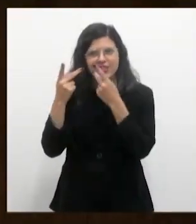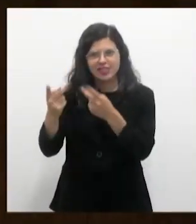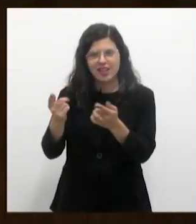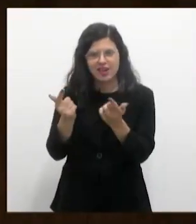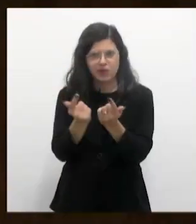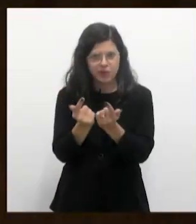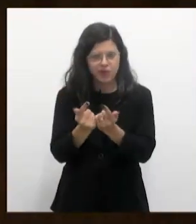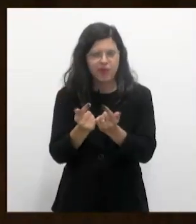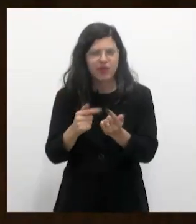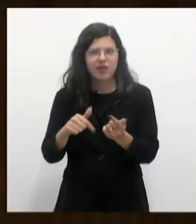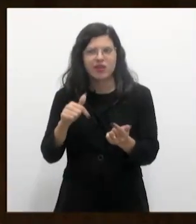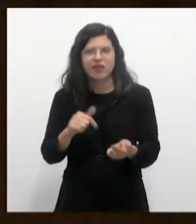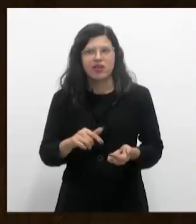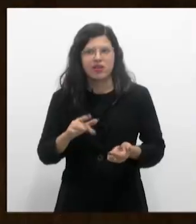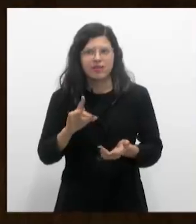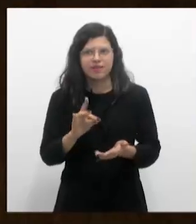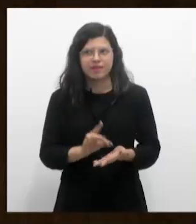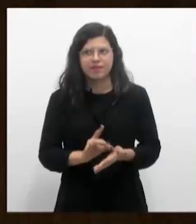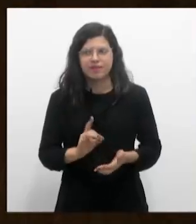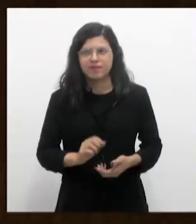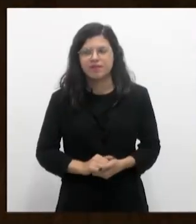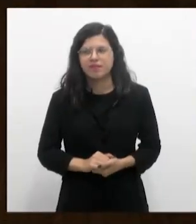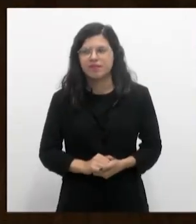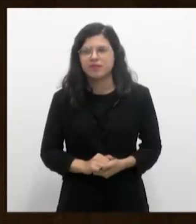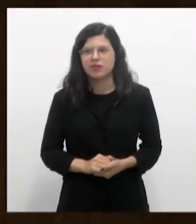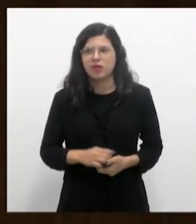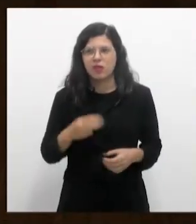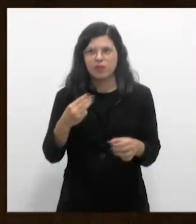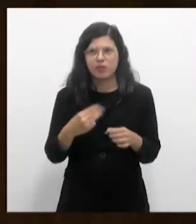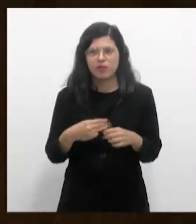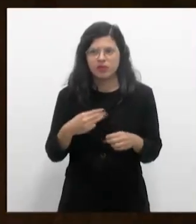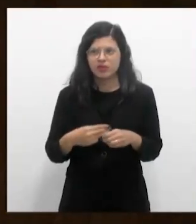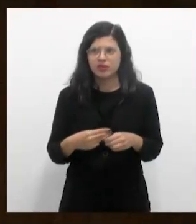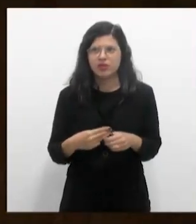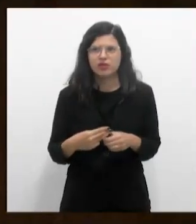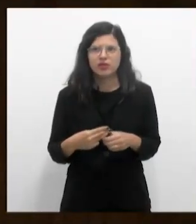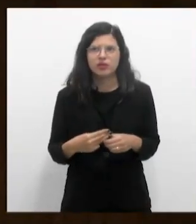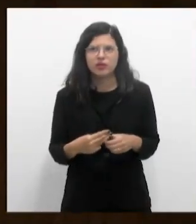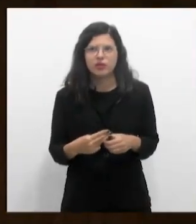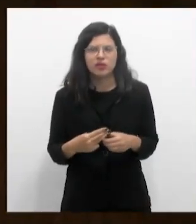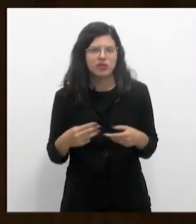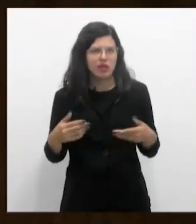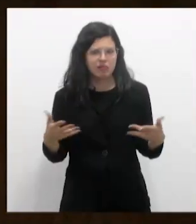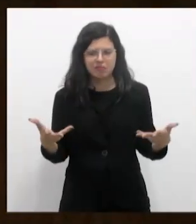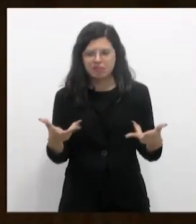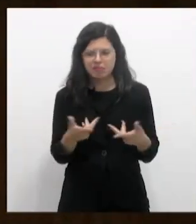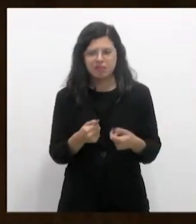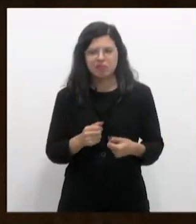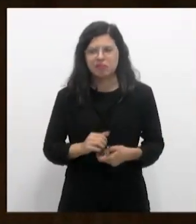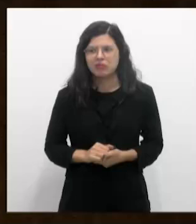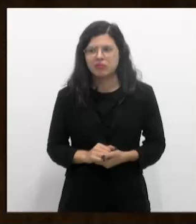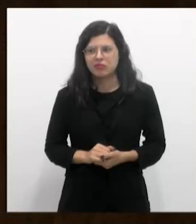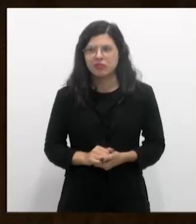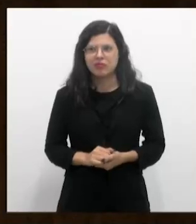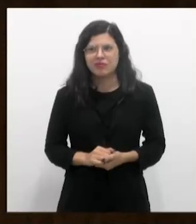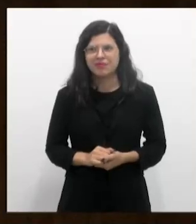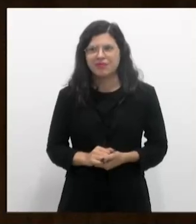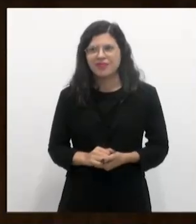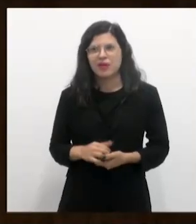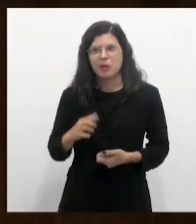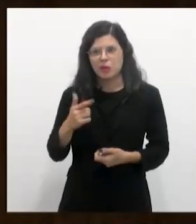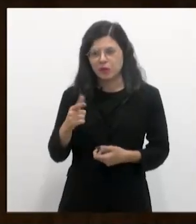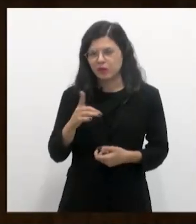E realmente o município está primoroso. Outro dia estava aqui em plenário, até a